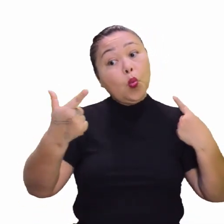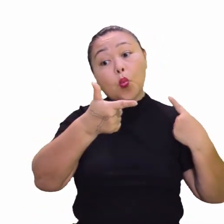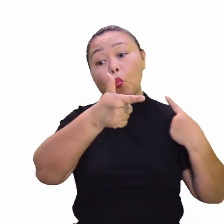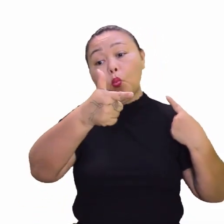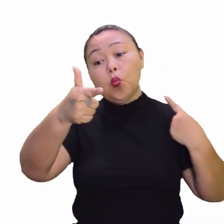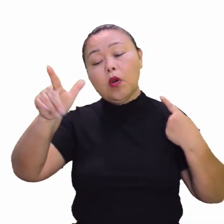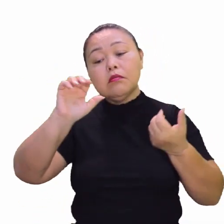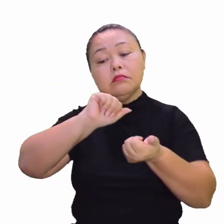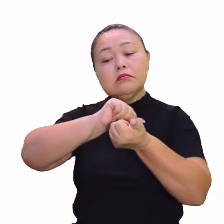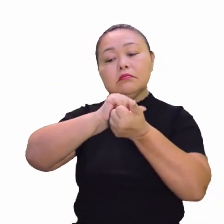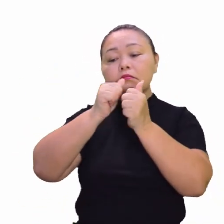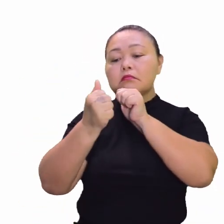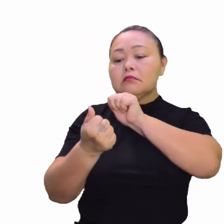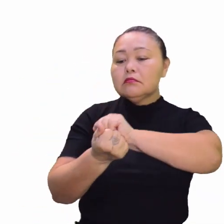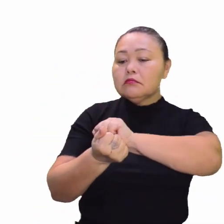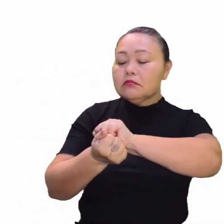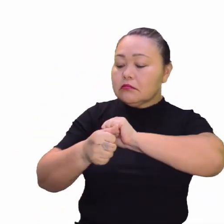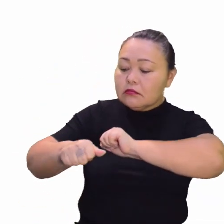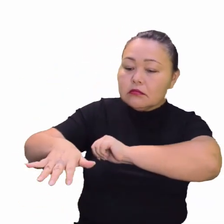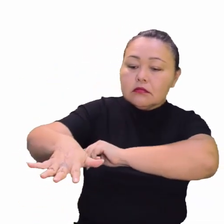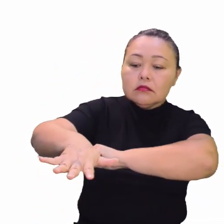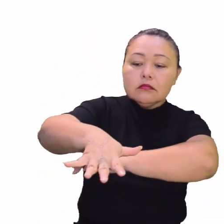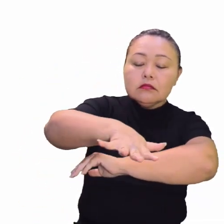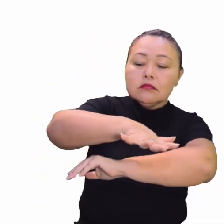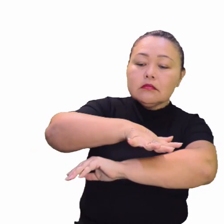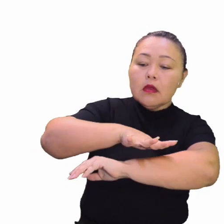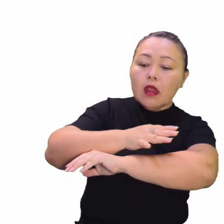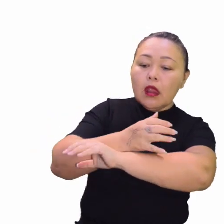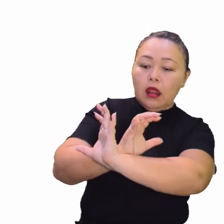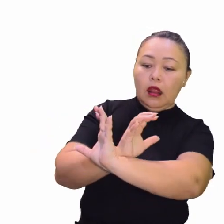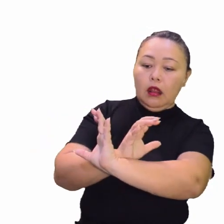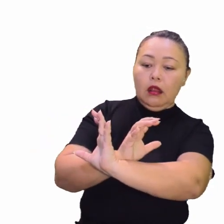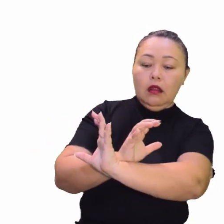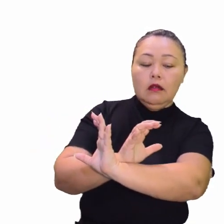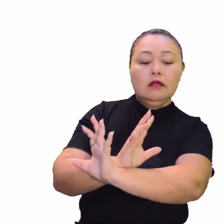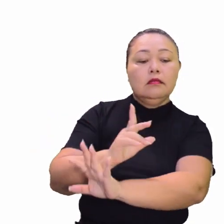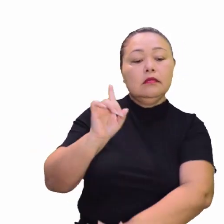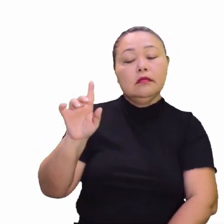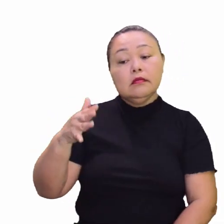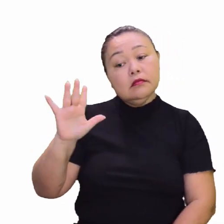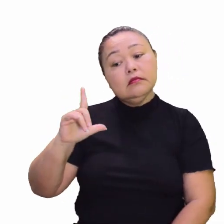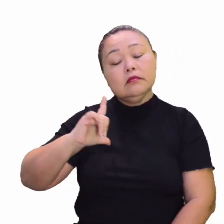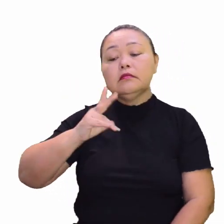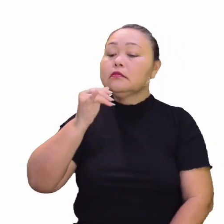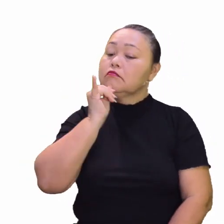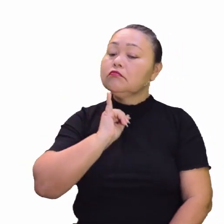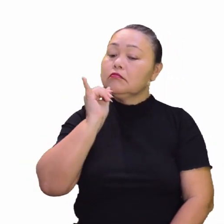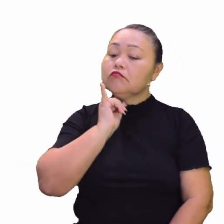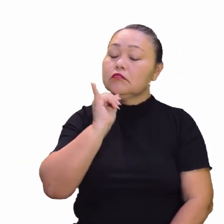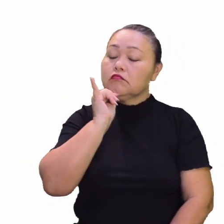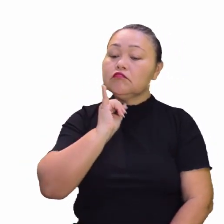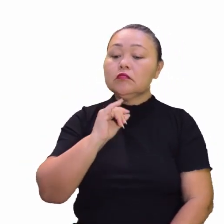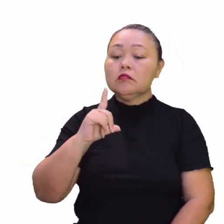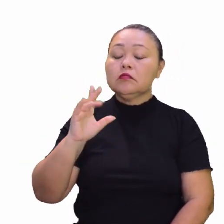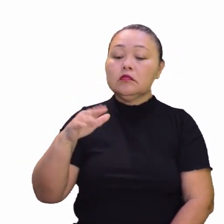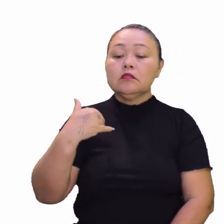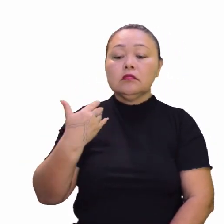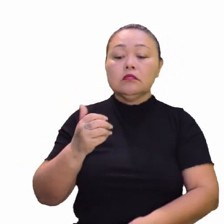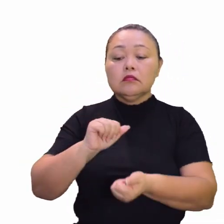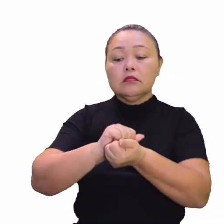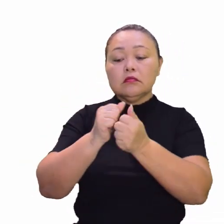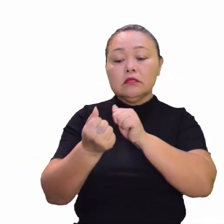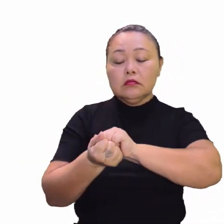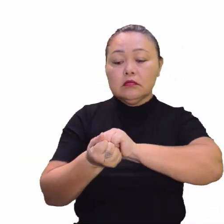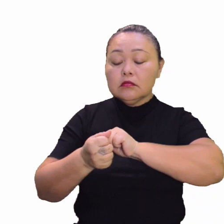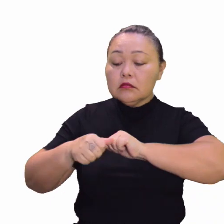outras que se adaptam a condições mais secas. E no caso Demos o exemplo daquelas que se